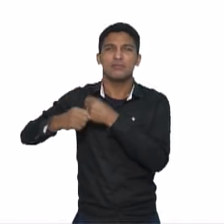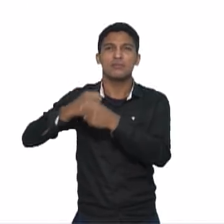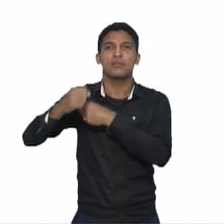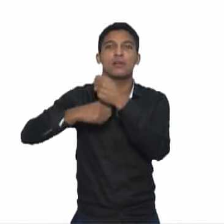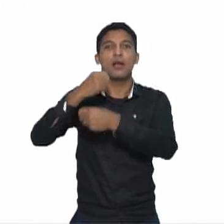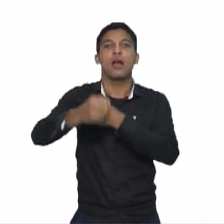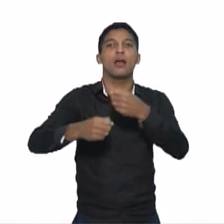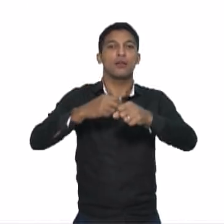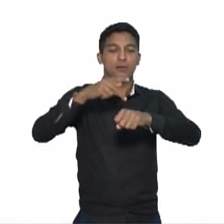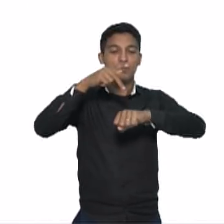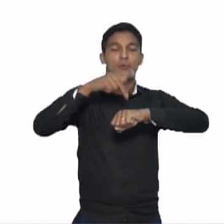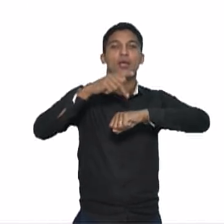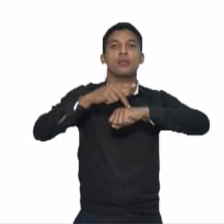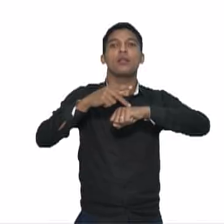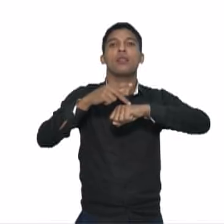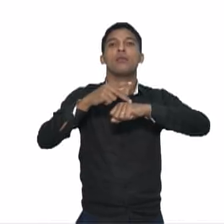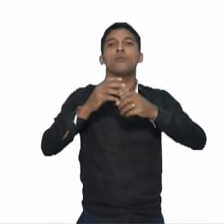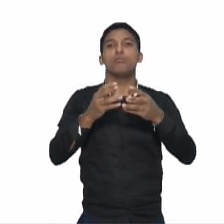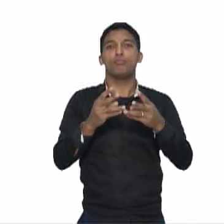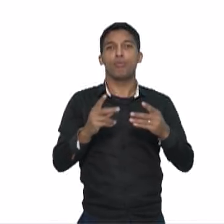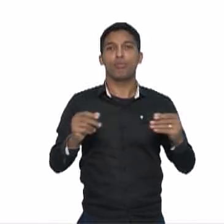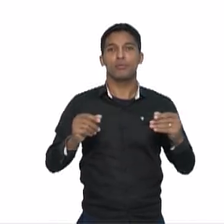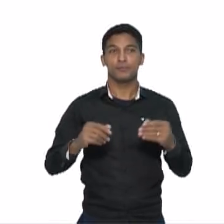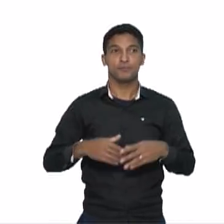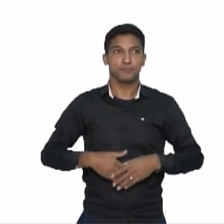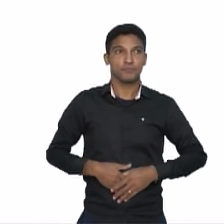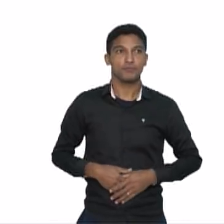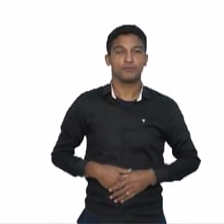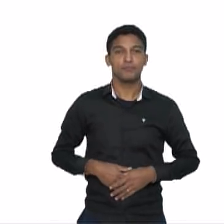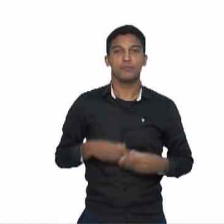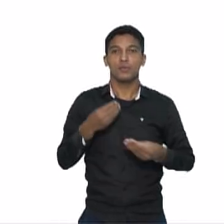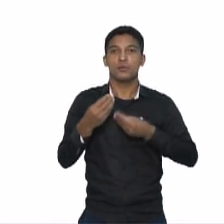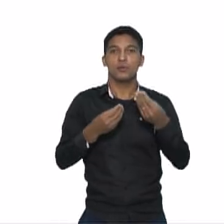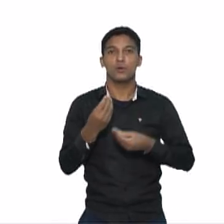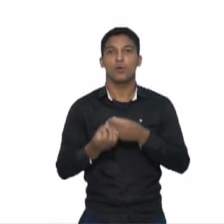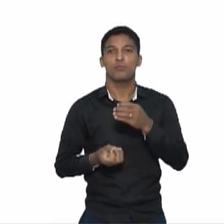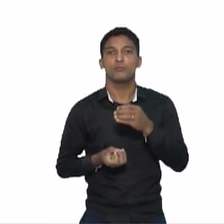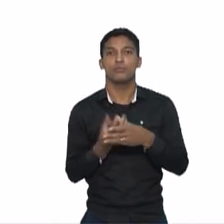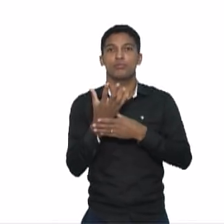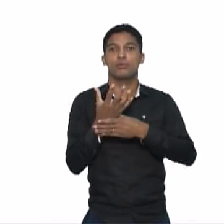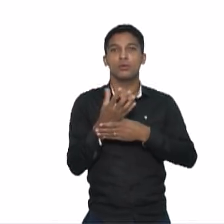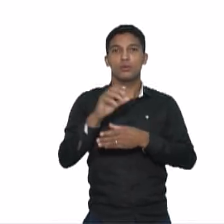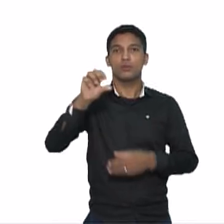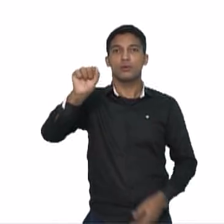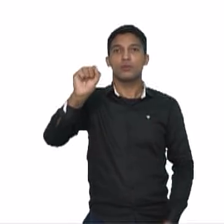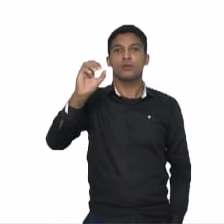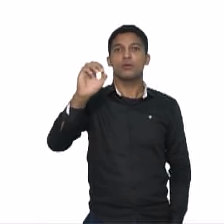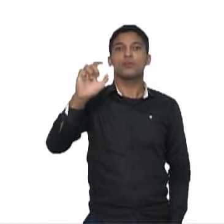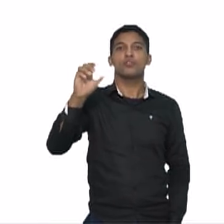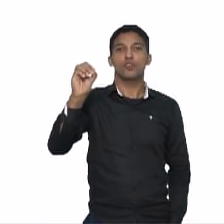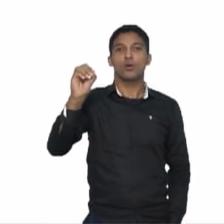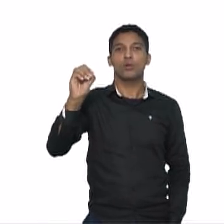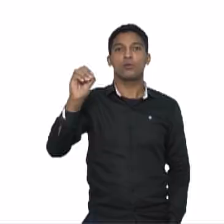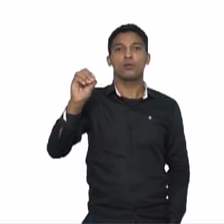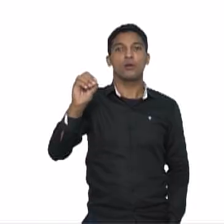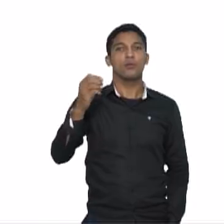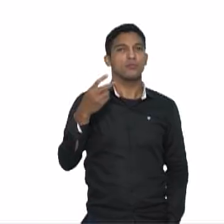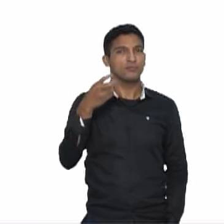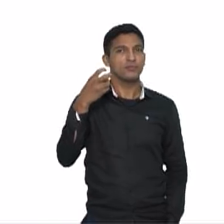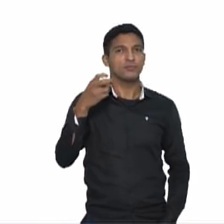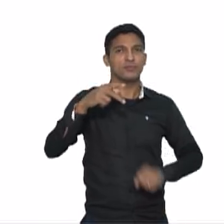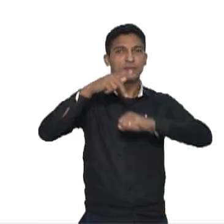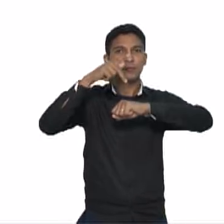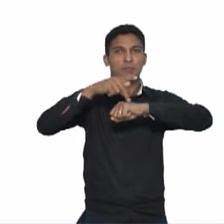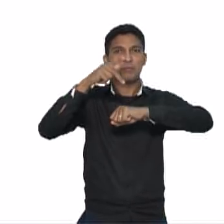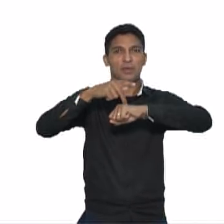A formação do solo tem a rocha pode sofrer a ação de desgaste por centenas e até milhares de